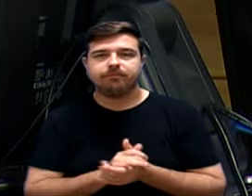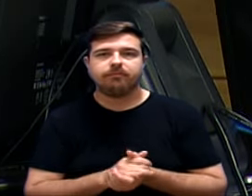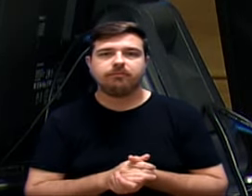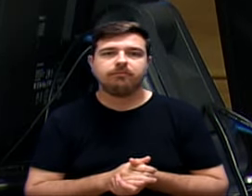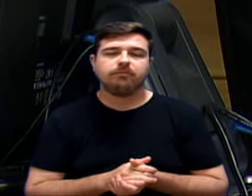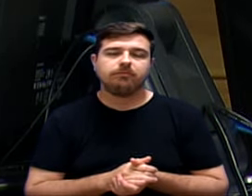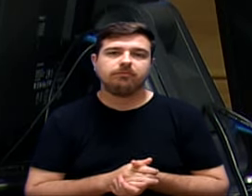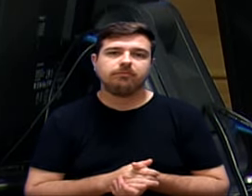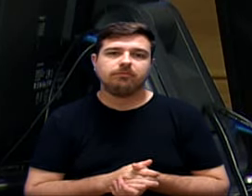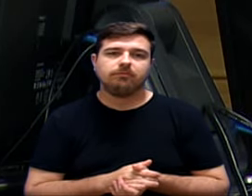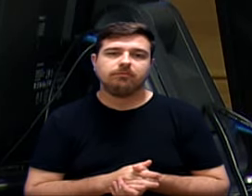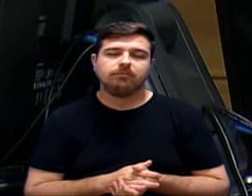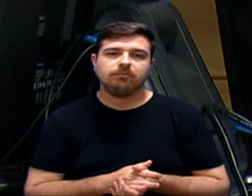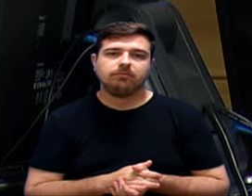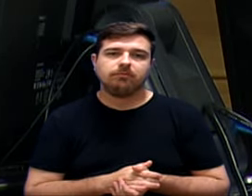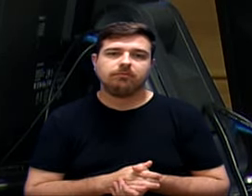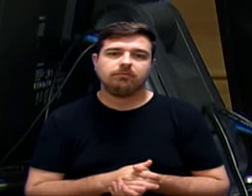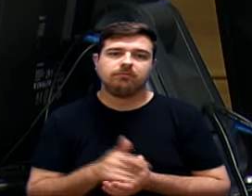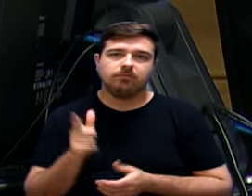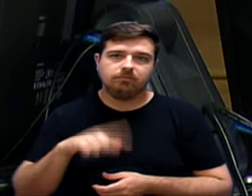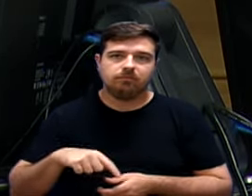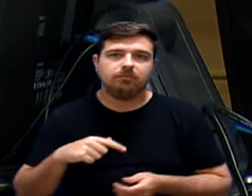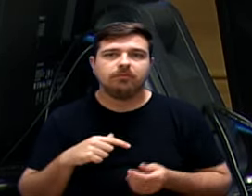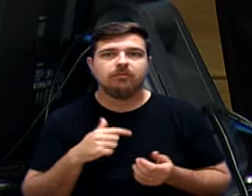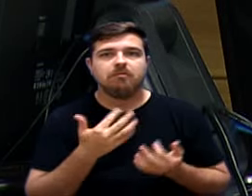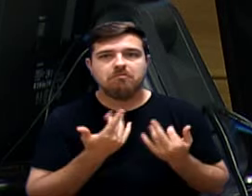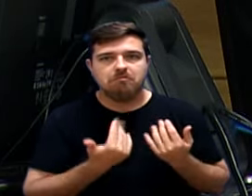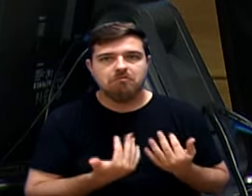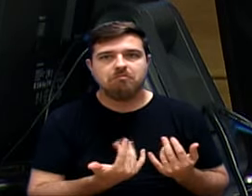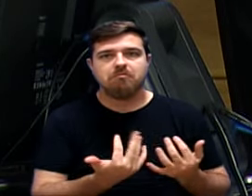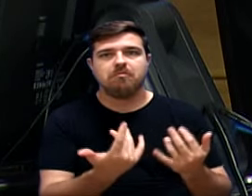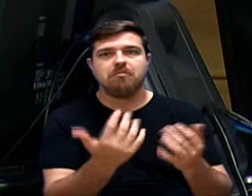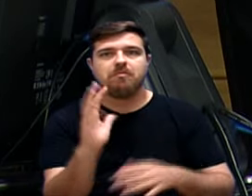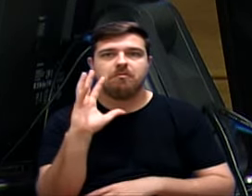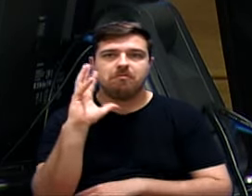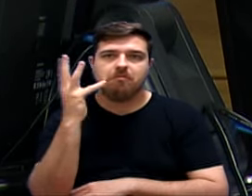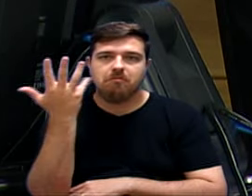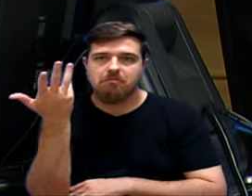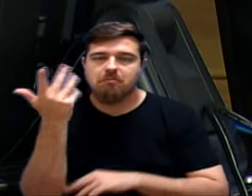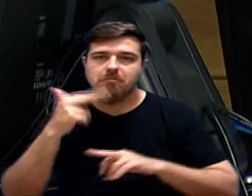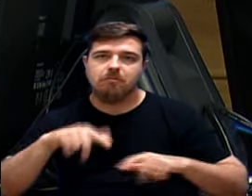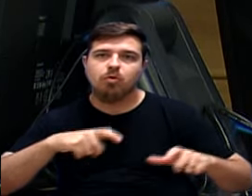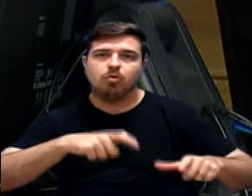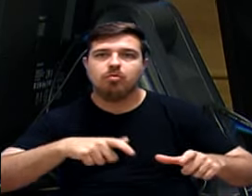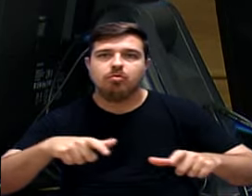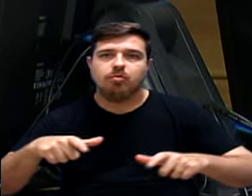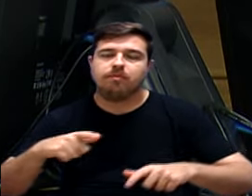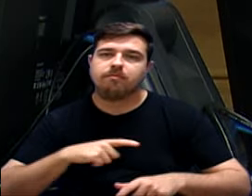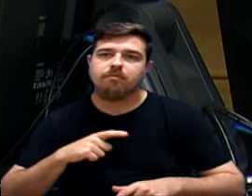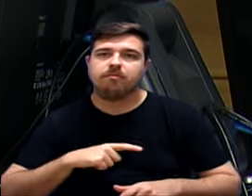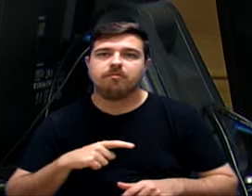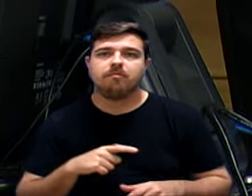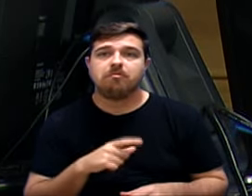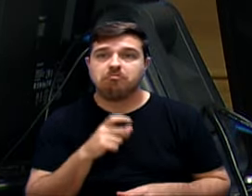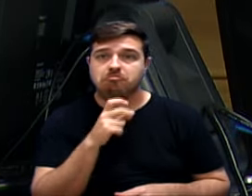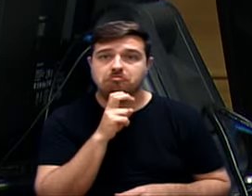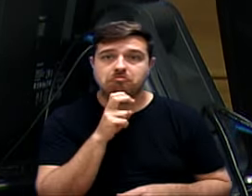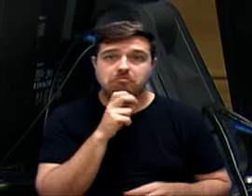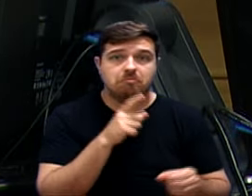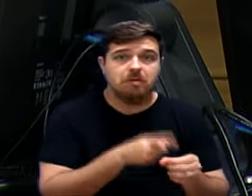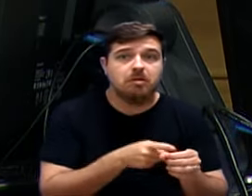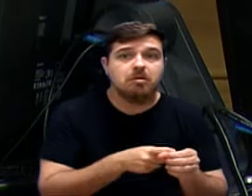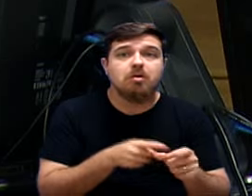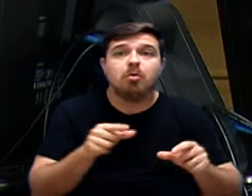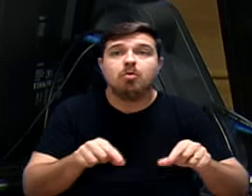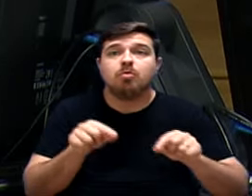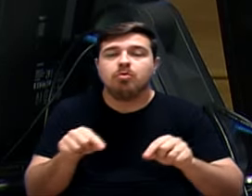cobertura eh a cobertura vegetal e lembrando né da questão da cobertura vegetal na cidade também eu acho